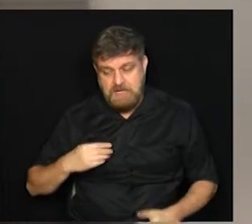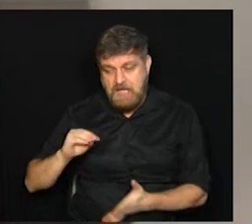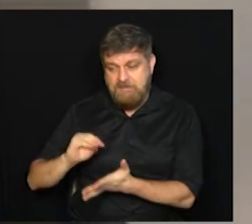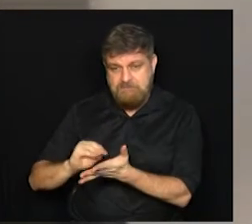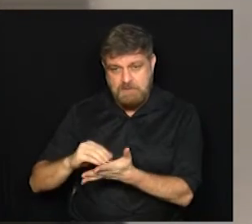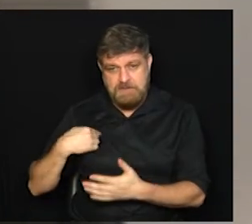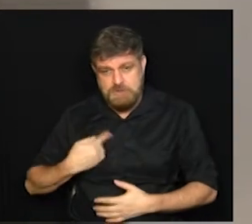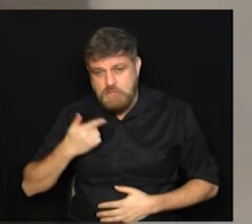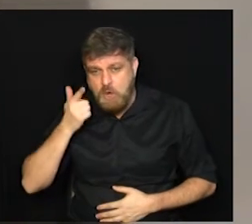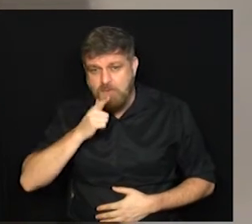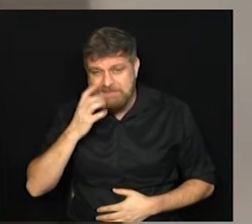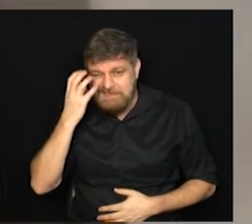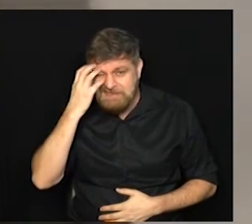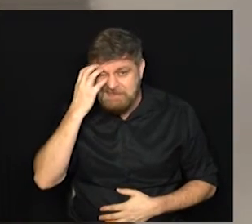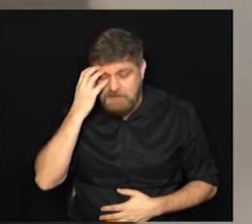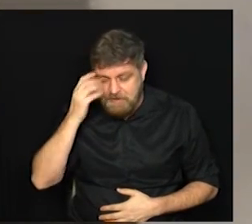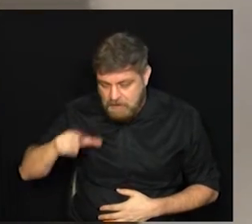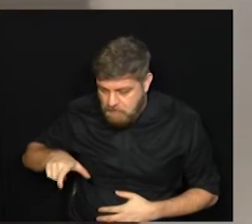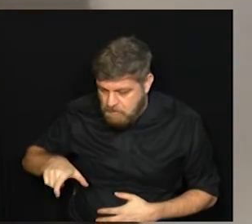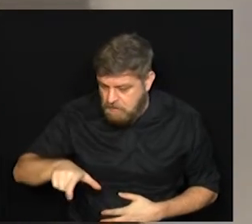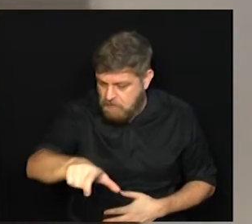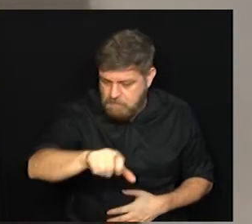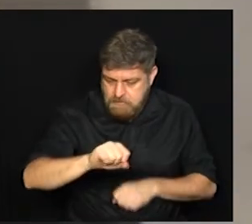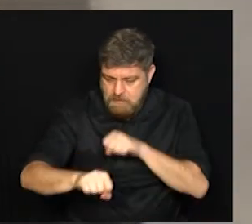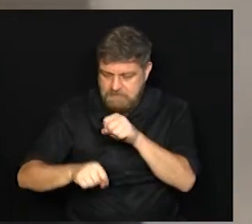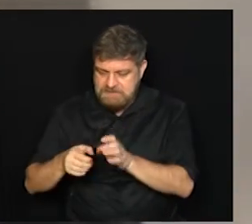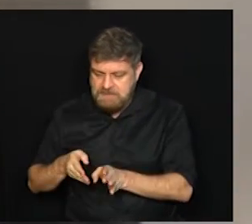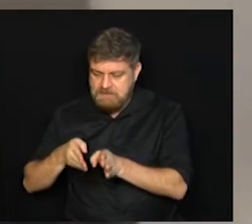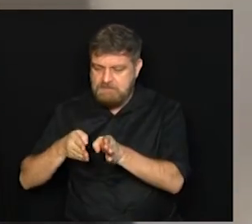gente poder liberar a via. Obrigado, secretário.